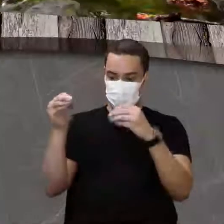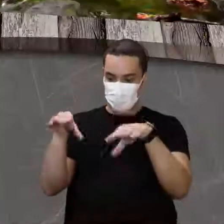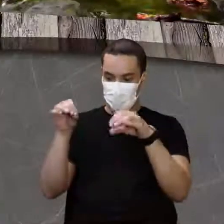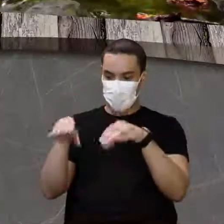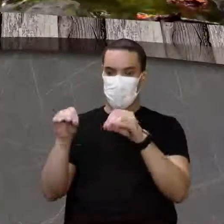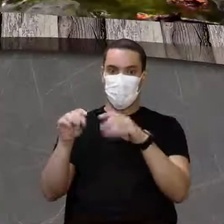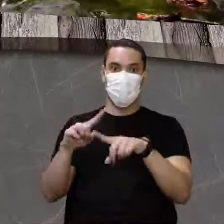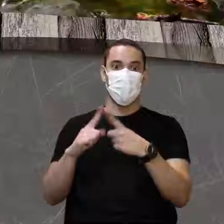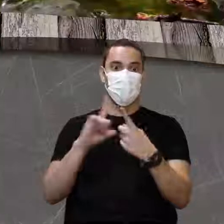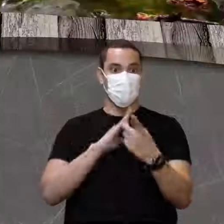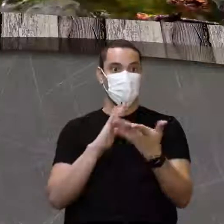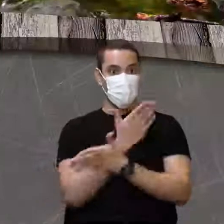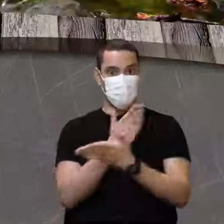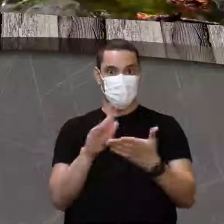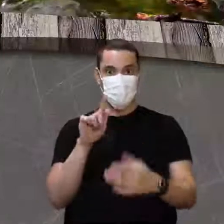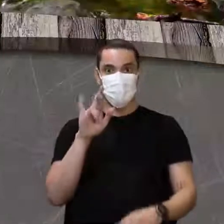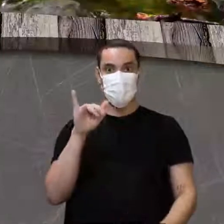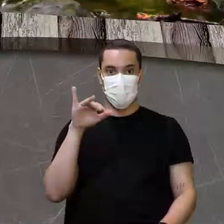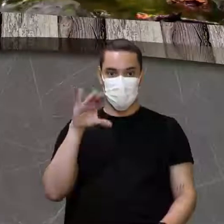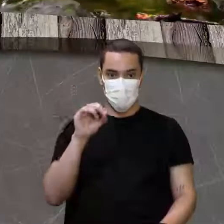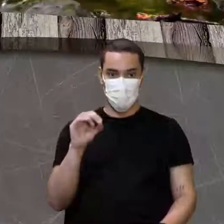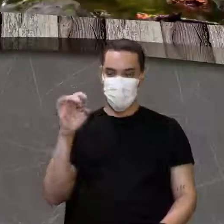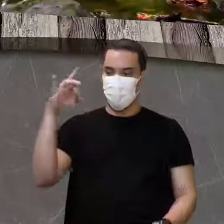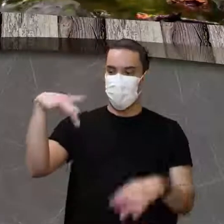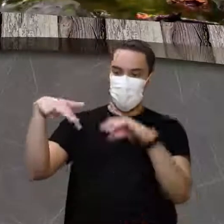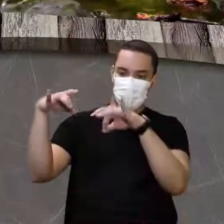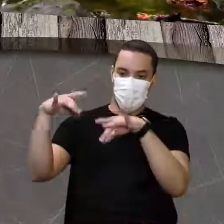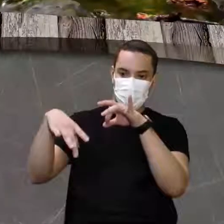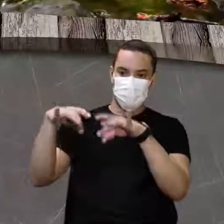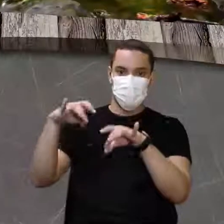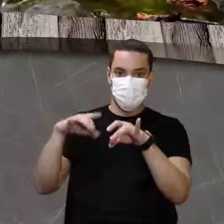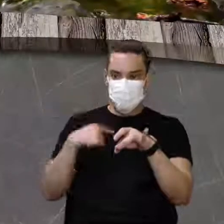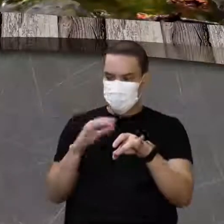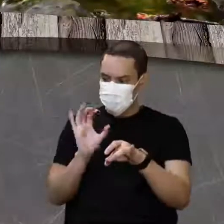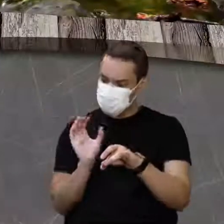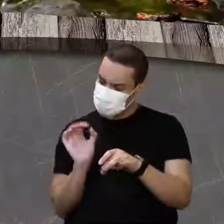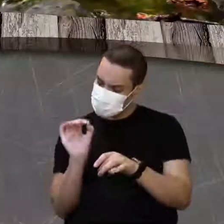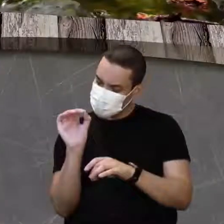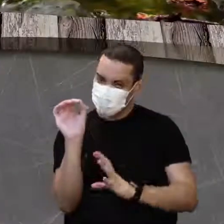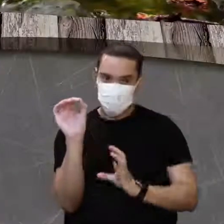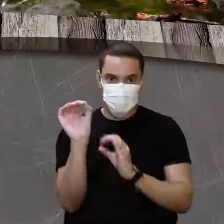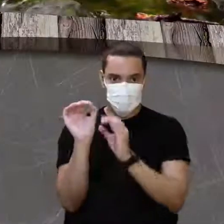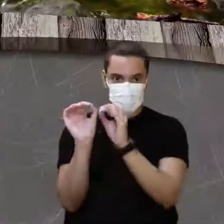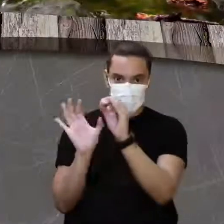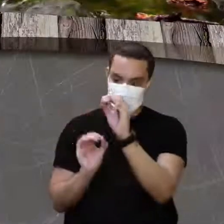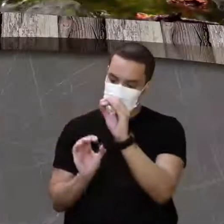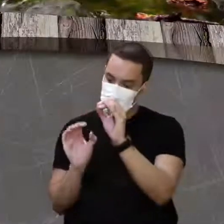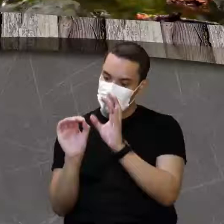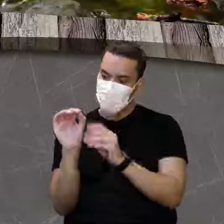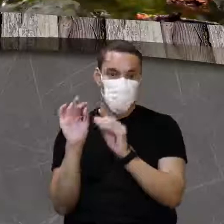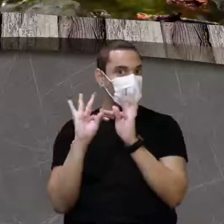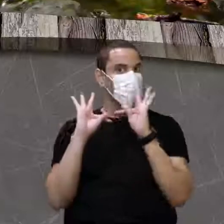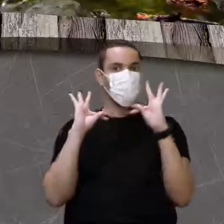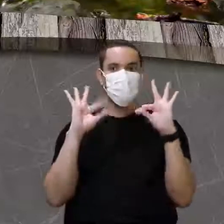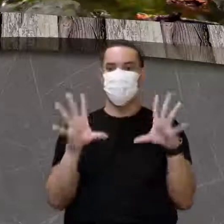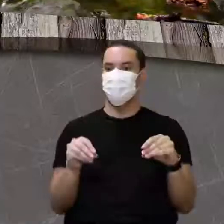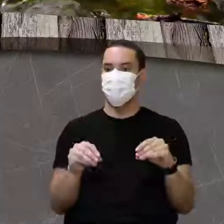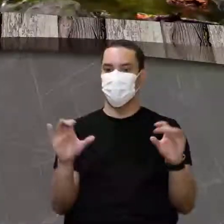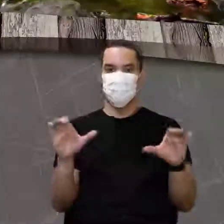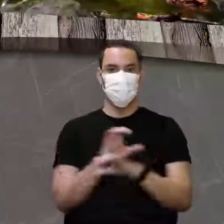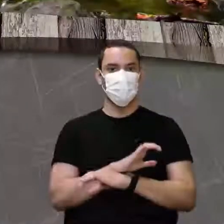girinos, tá? Aí vem um inseto, pousa, coloca os seus ovos, as suas larvas começam e eles come